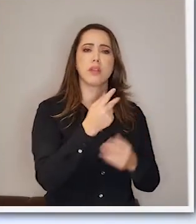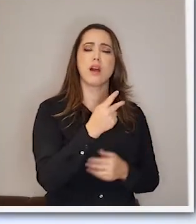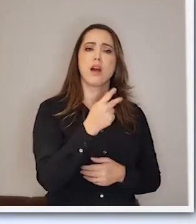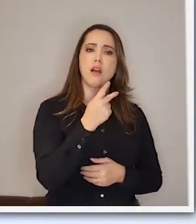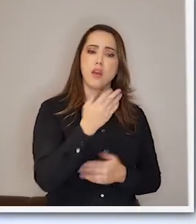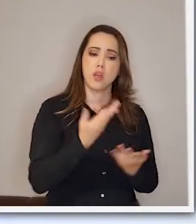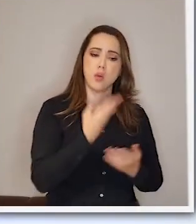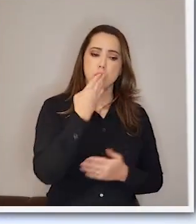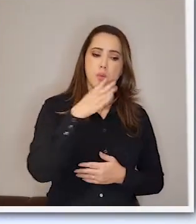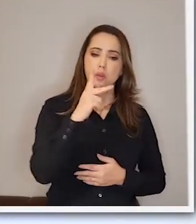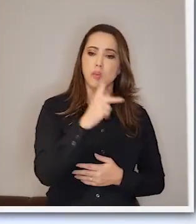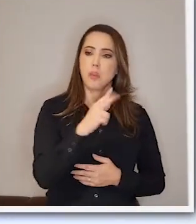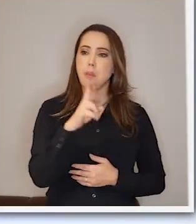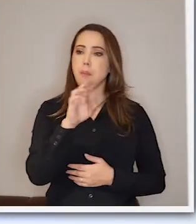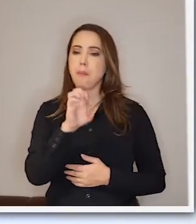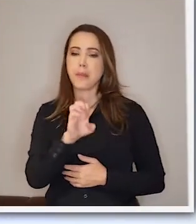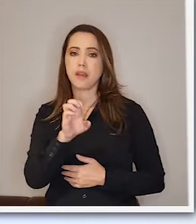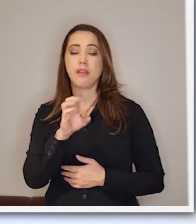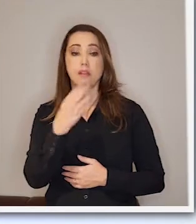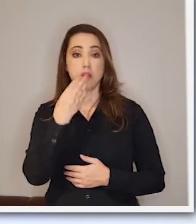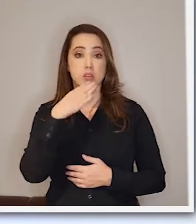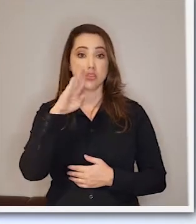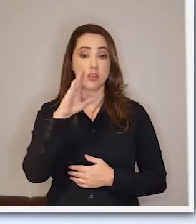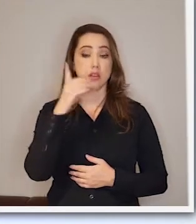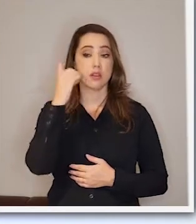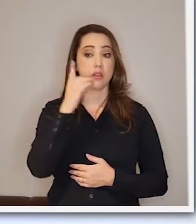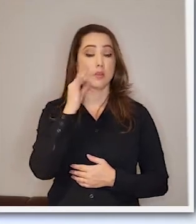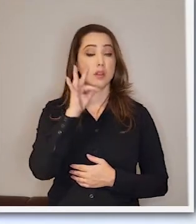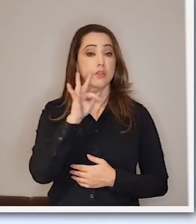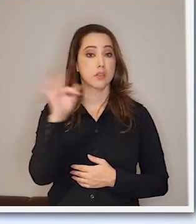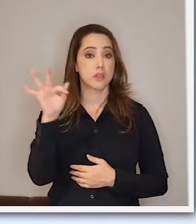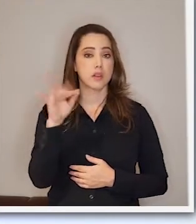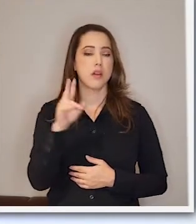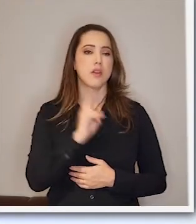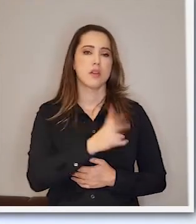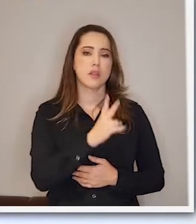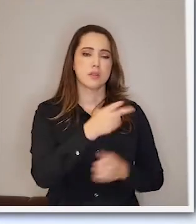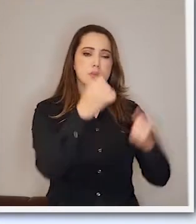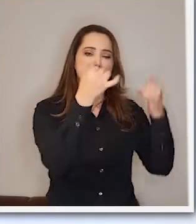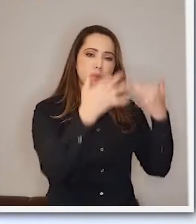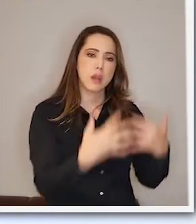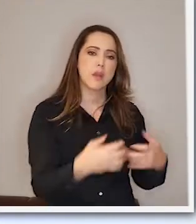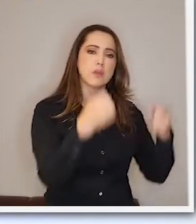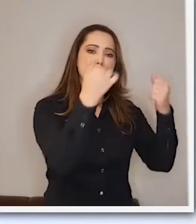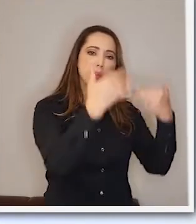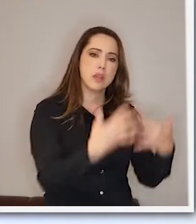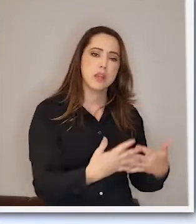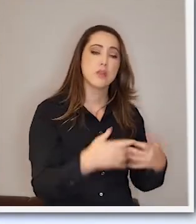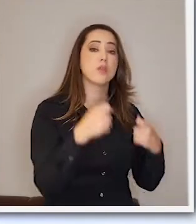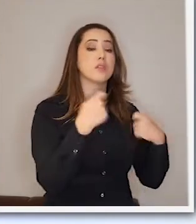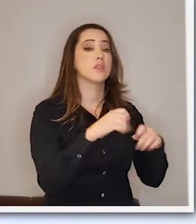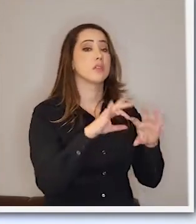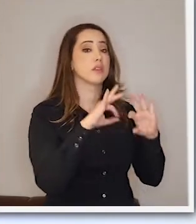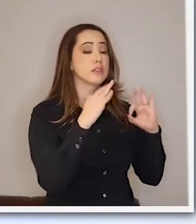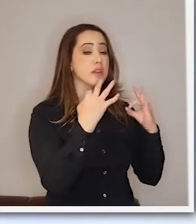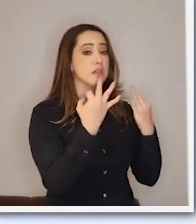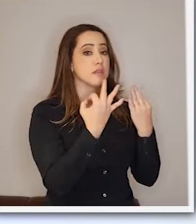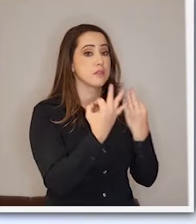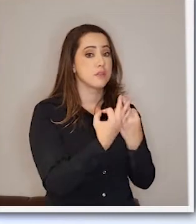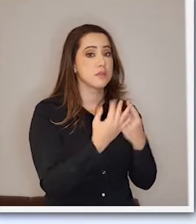como pré-candidato federal, aqui pelo Distrito Federal, e eu tenho falado muito a respeito disso, que as famílias